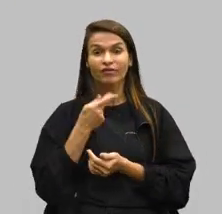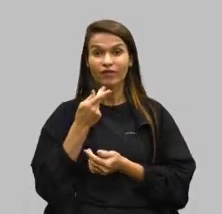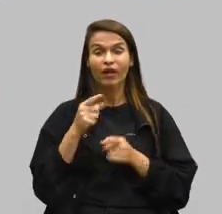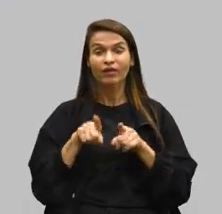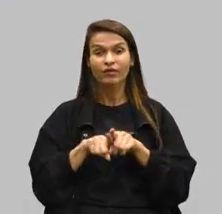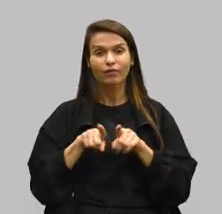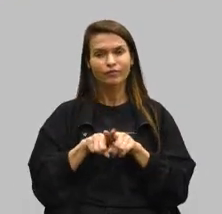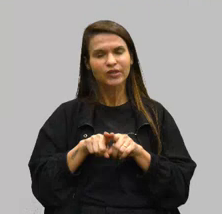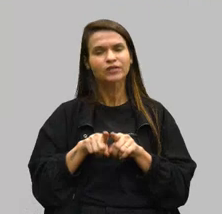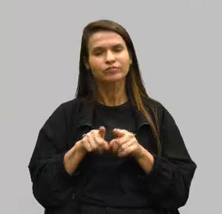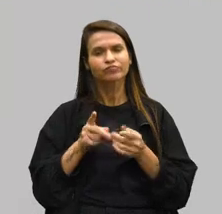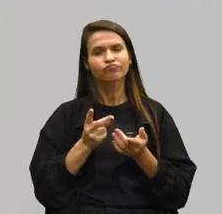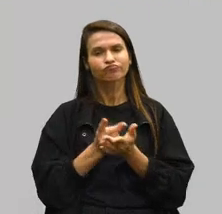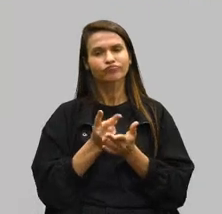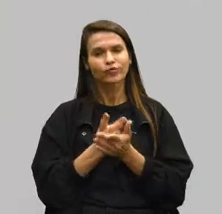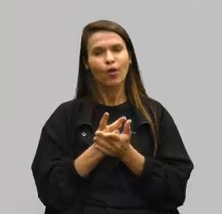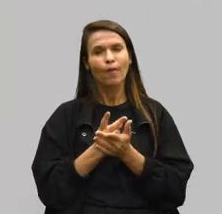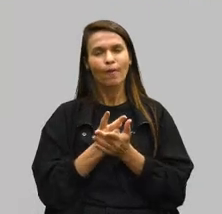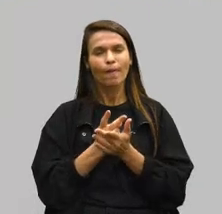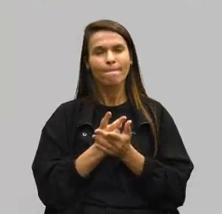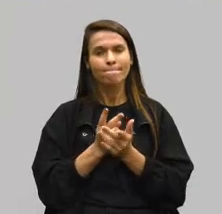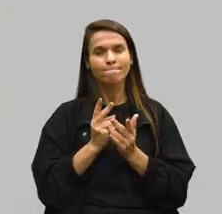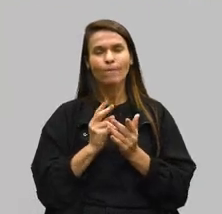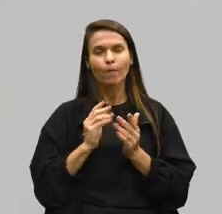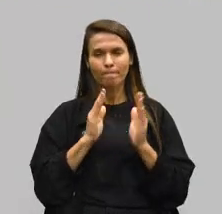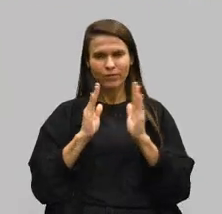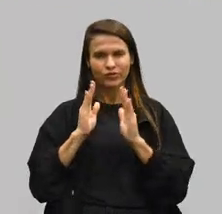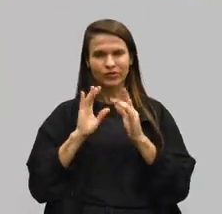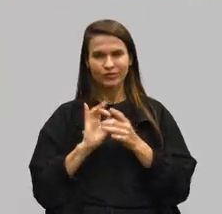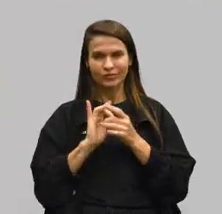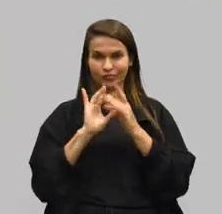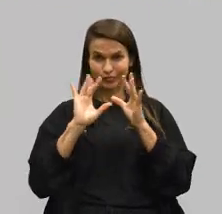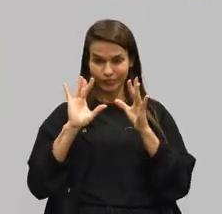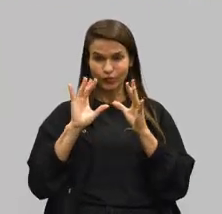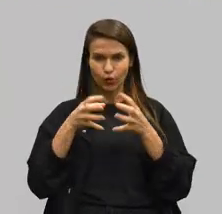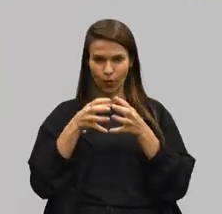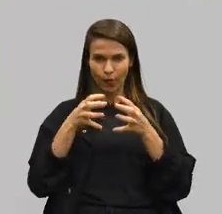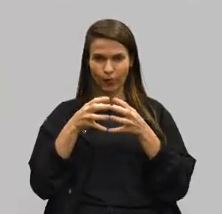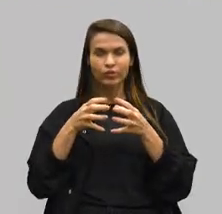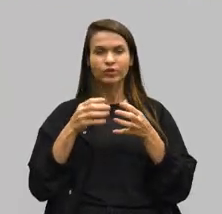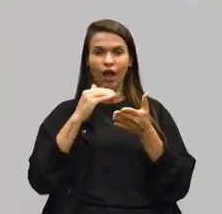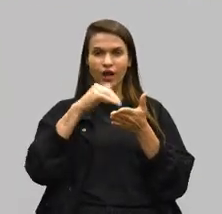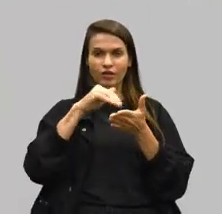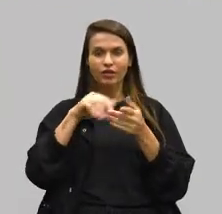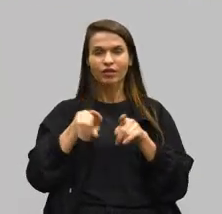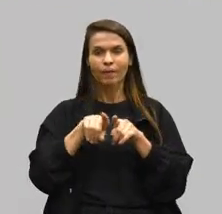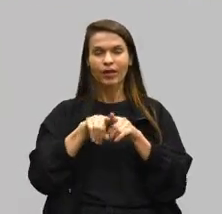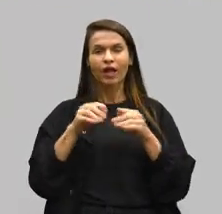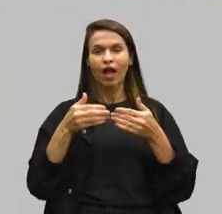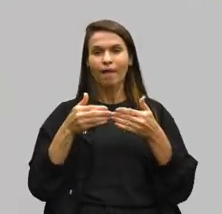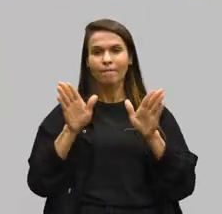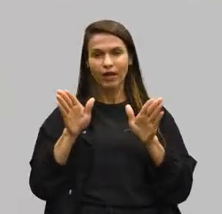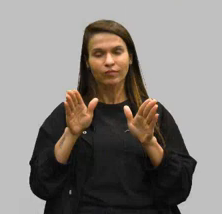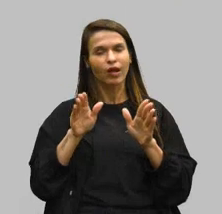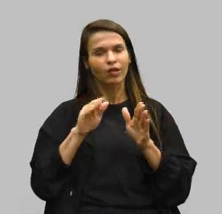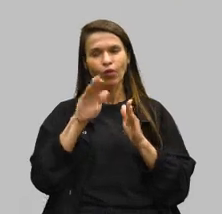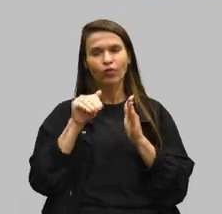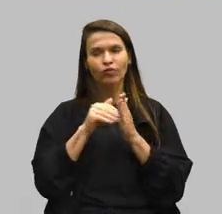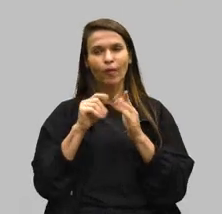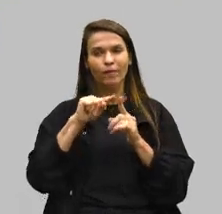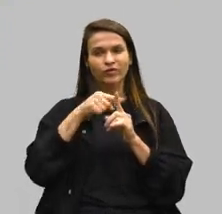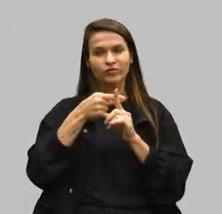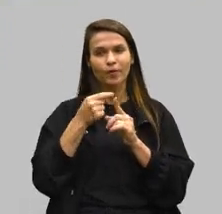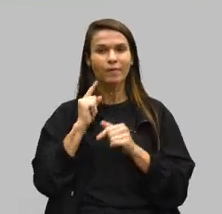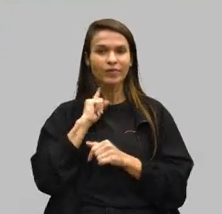como sempre esteve o meu mandato tá à disposição de vossa excelência como tenho certeza que as foras da secretaria estão abertas para aquilo que for positivo para Minas